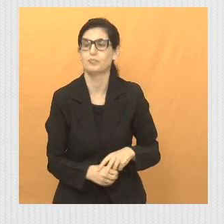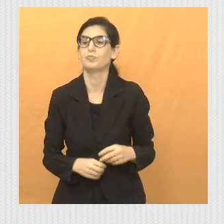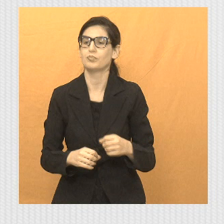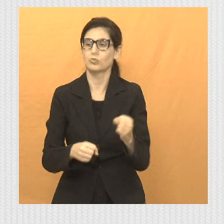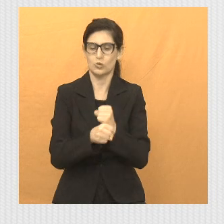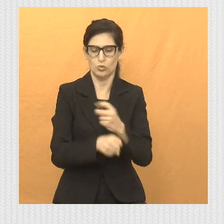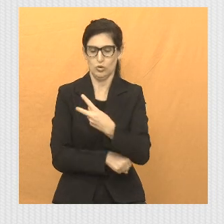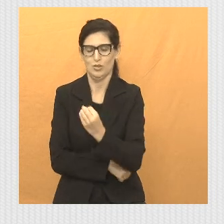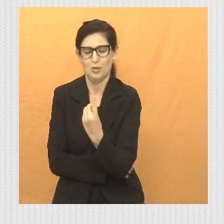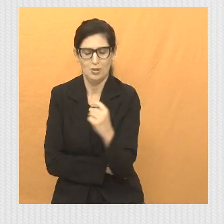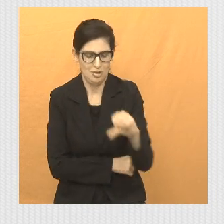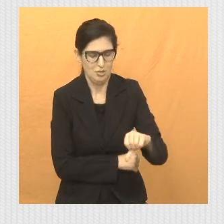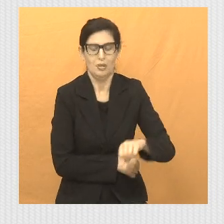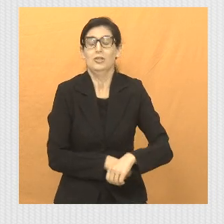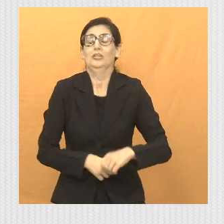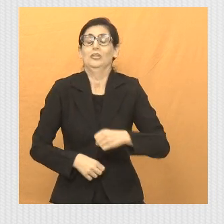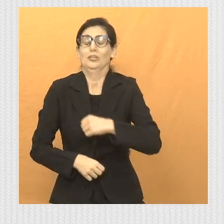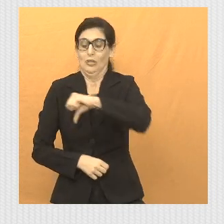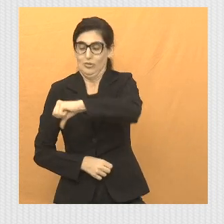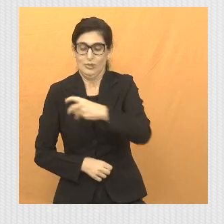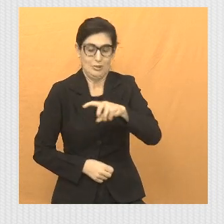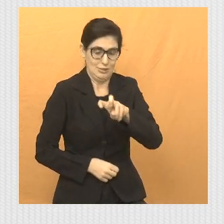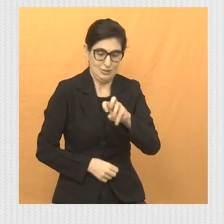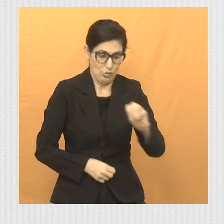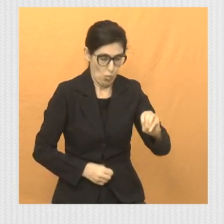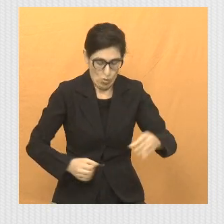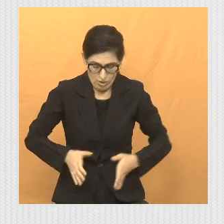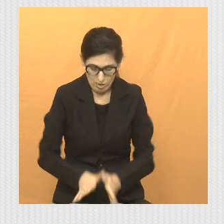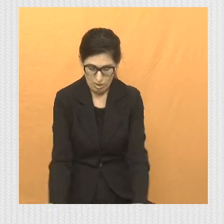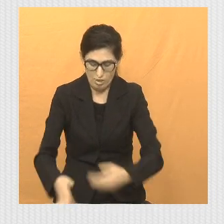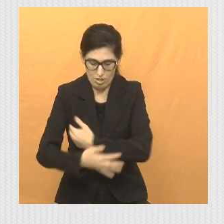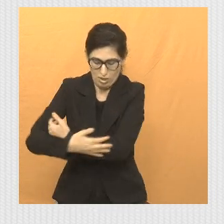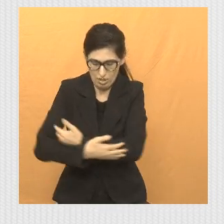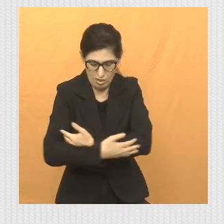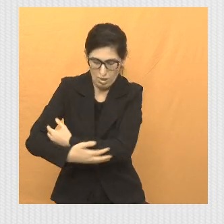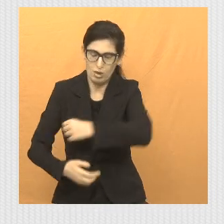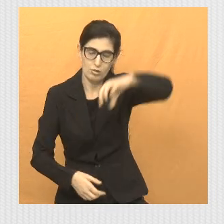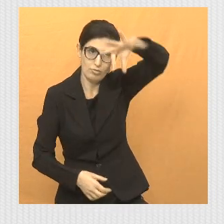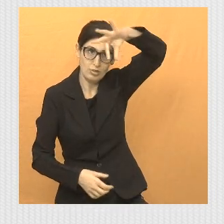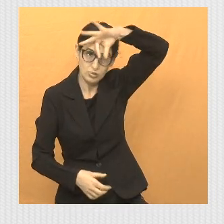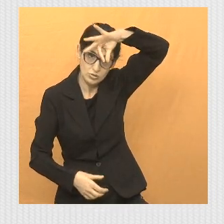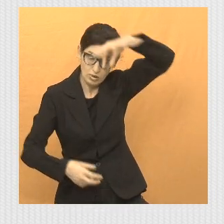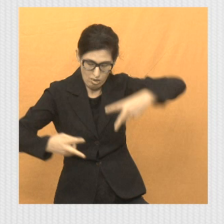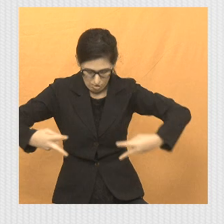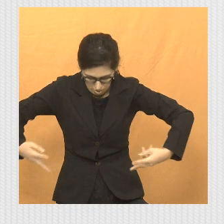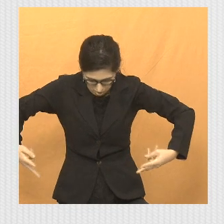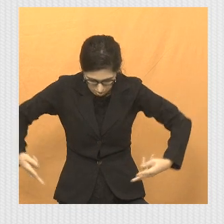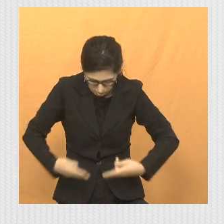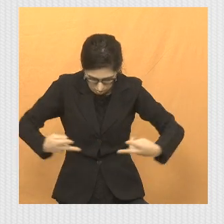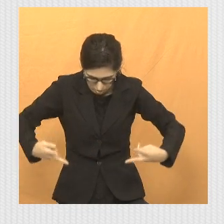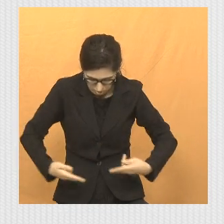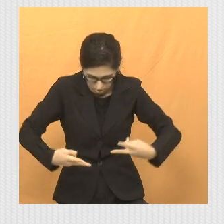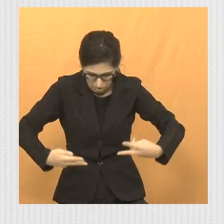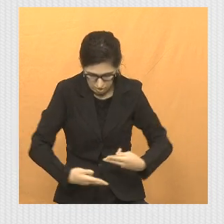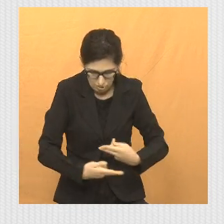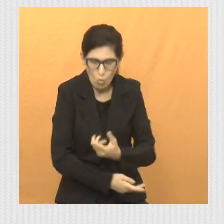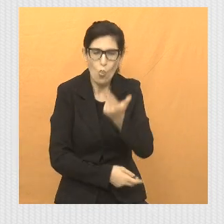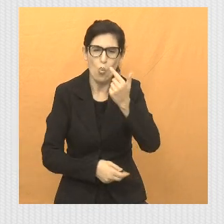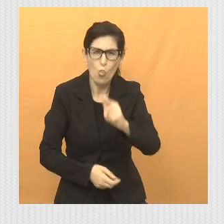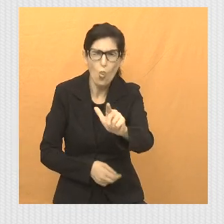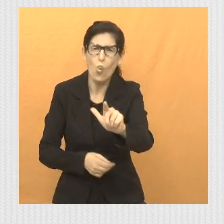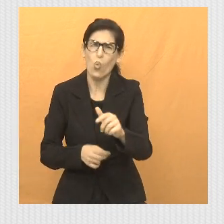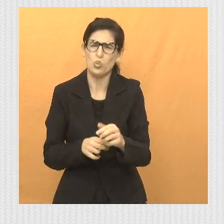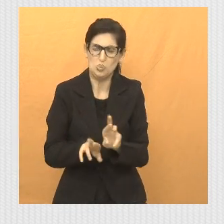950 partos, entre partos vaginal, cesáreo e não informado, o que revela